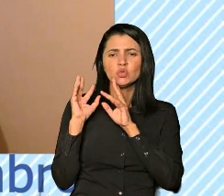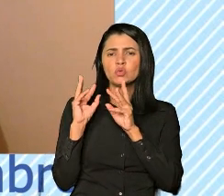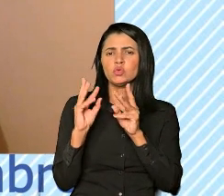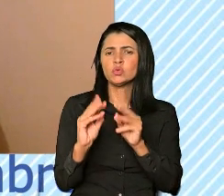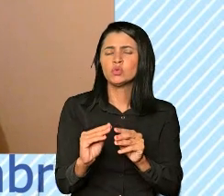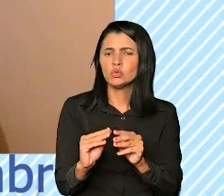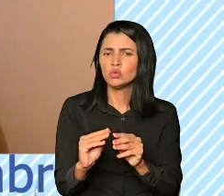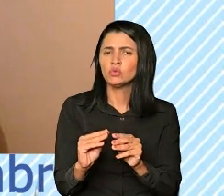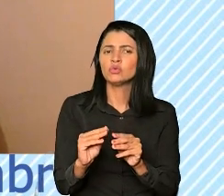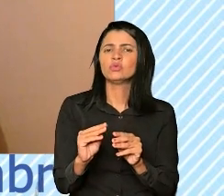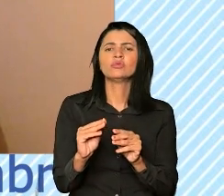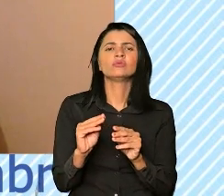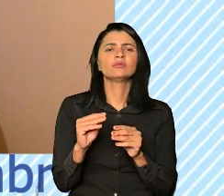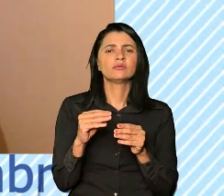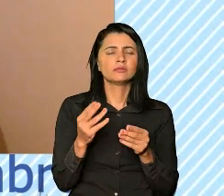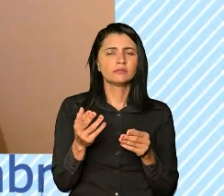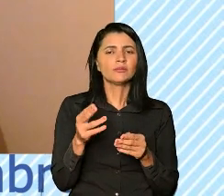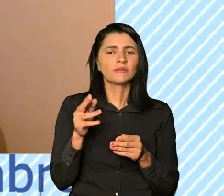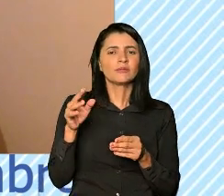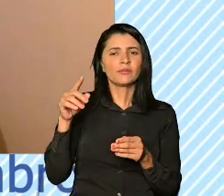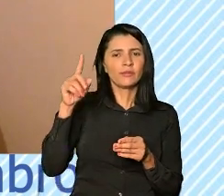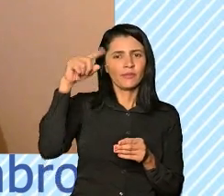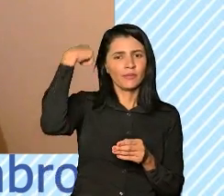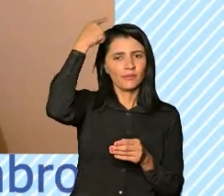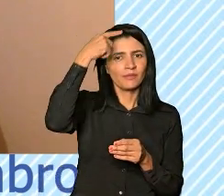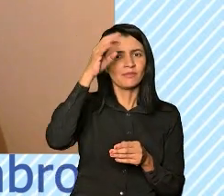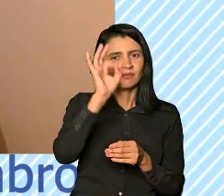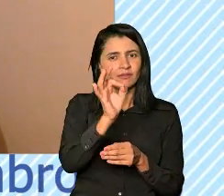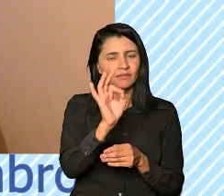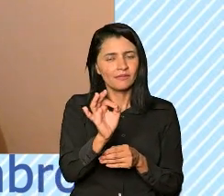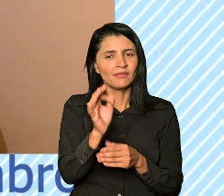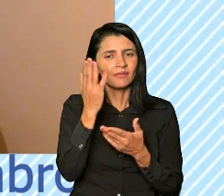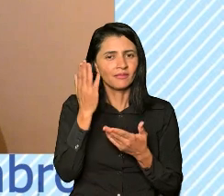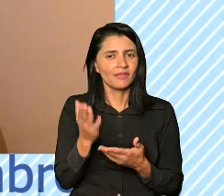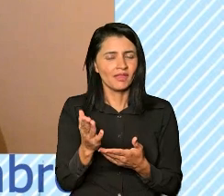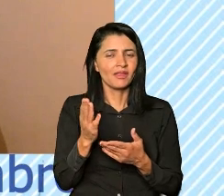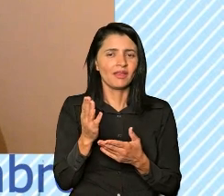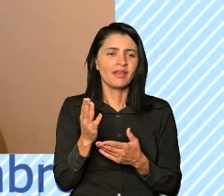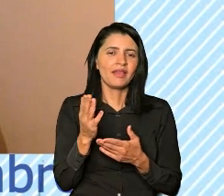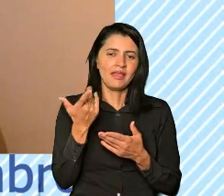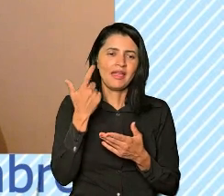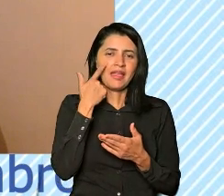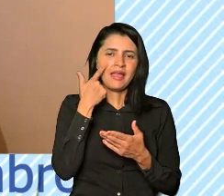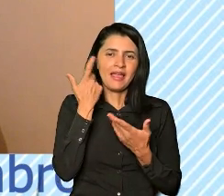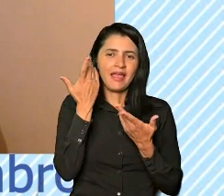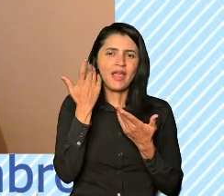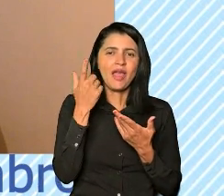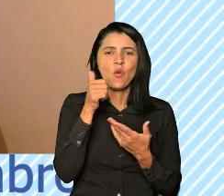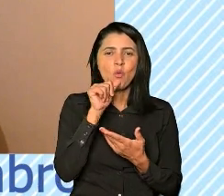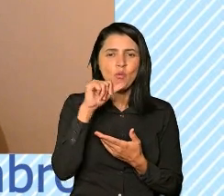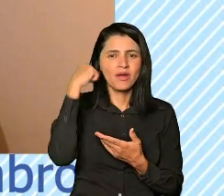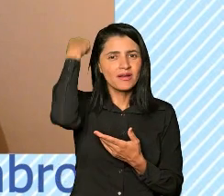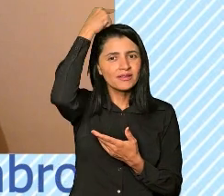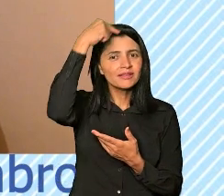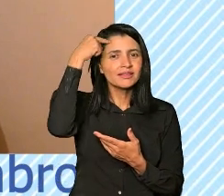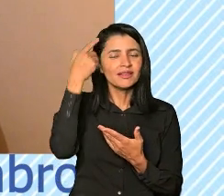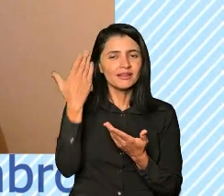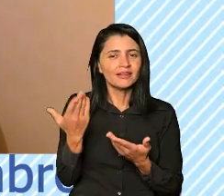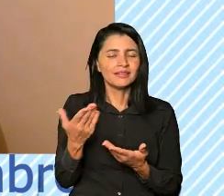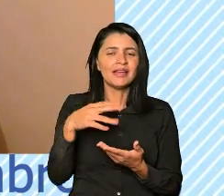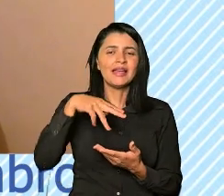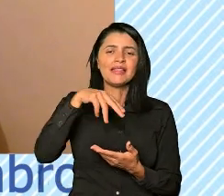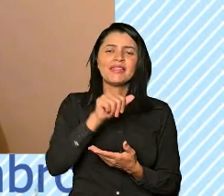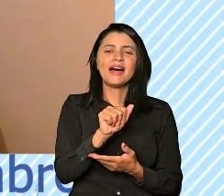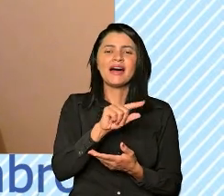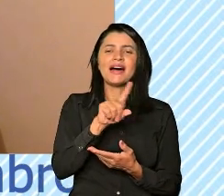de confecção, é um trabalho feminino. Santa, né? E é uma santa. Os pequenos um santo, mas é uma santa. Nossa Senhora de Nazaré.